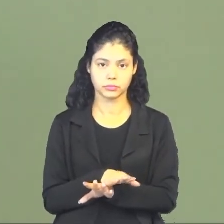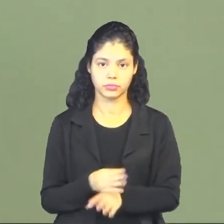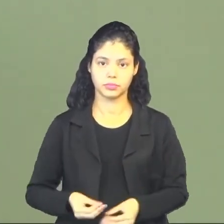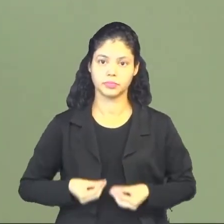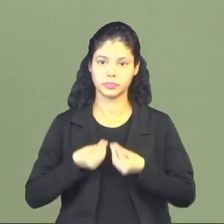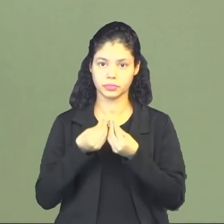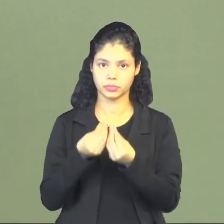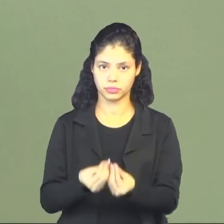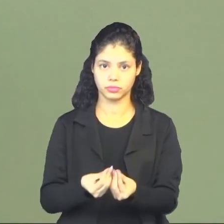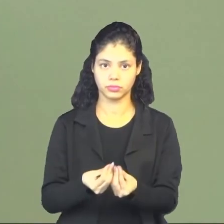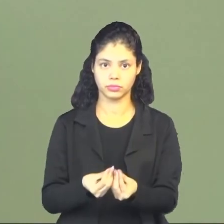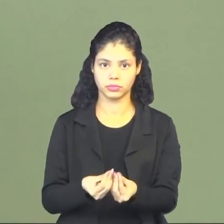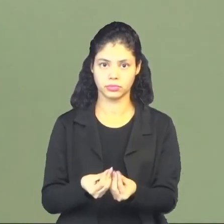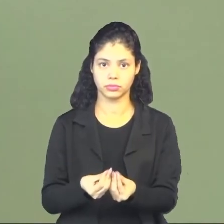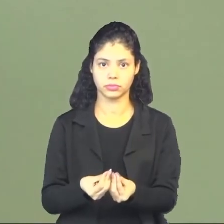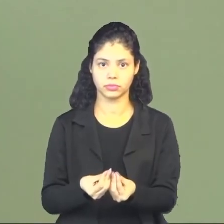esses